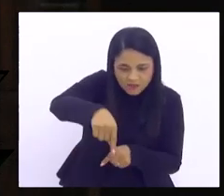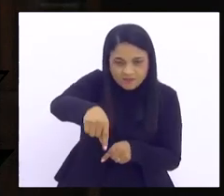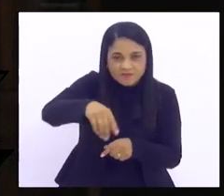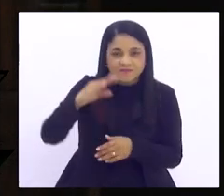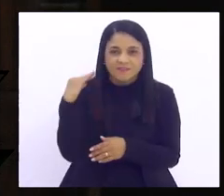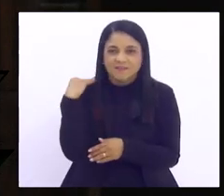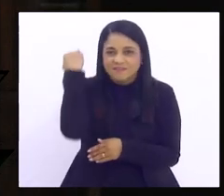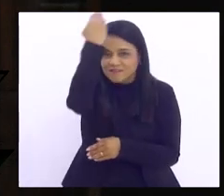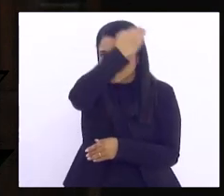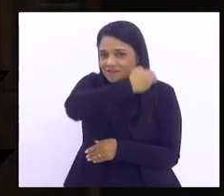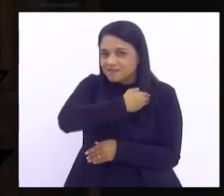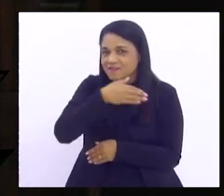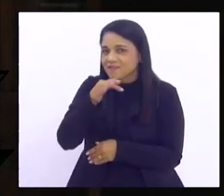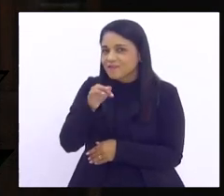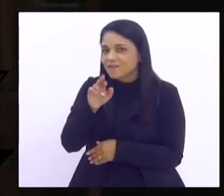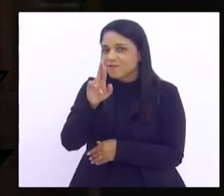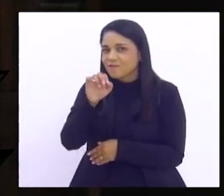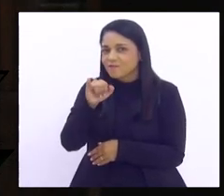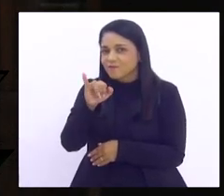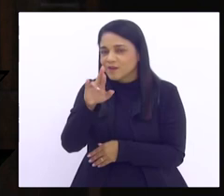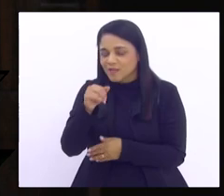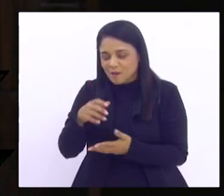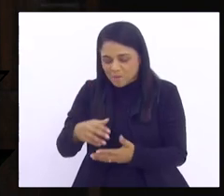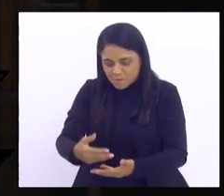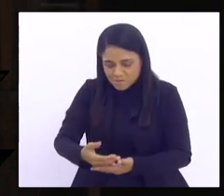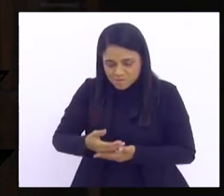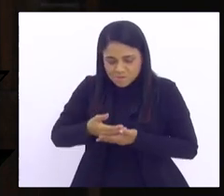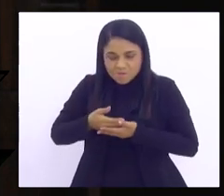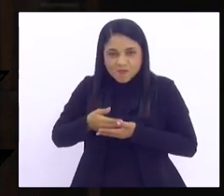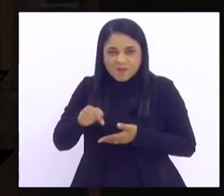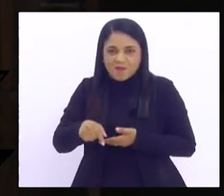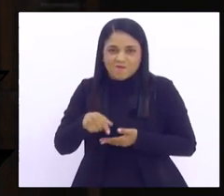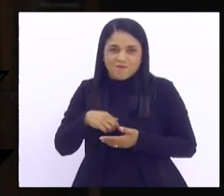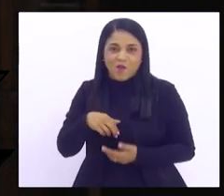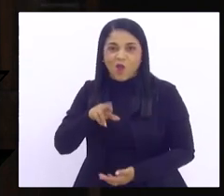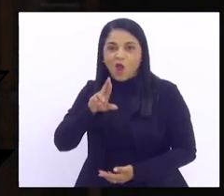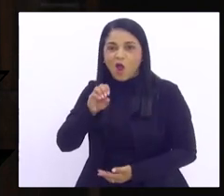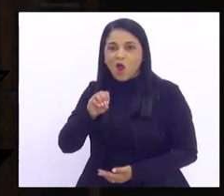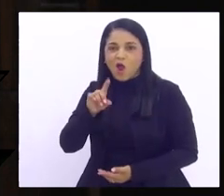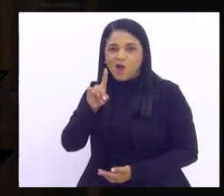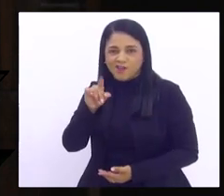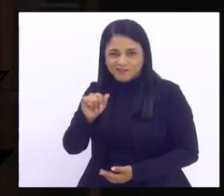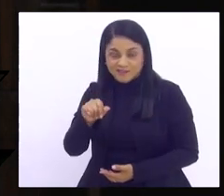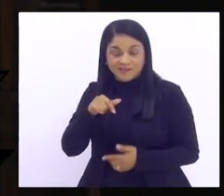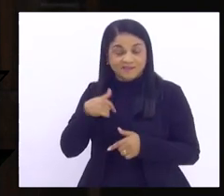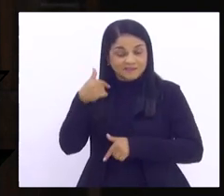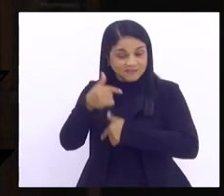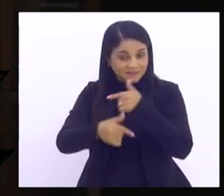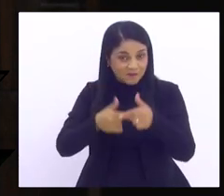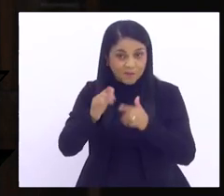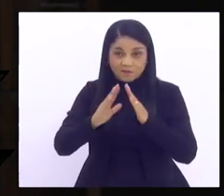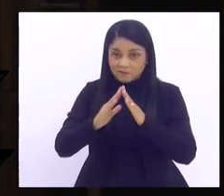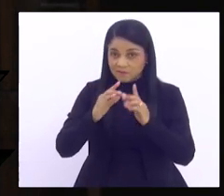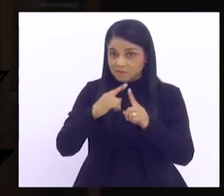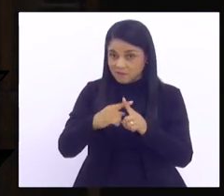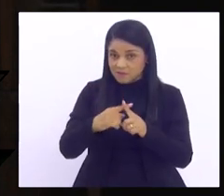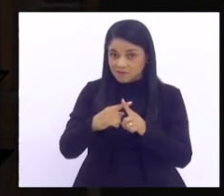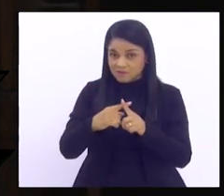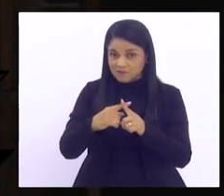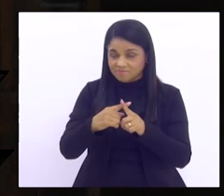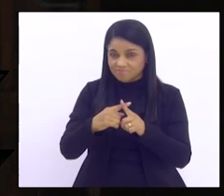Deli Exposti. São aqueles que foram expostos e colocam na roda. A Igreja, são obras da Igreja para exatamente